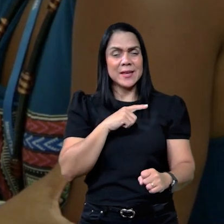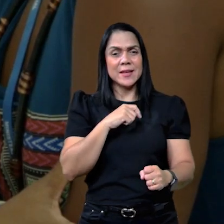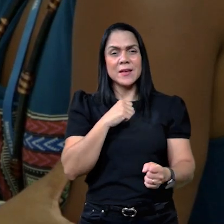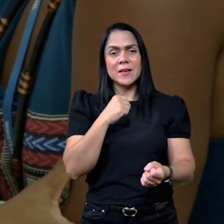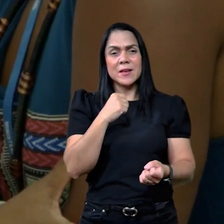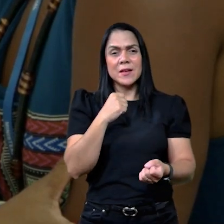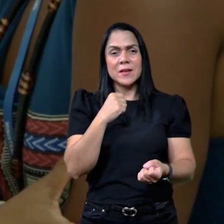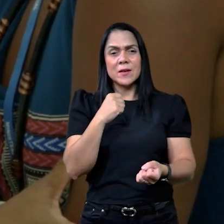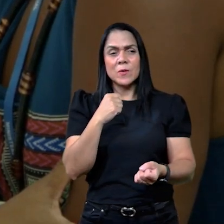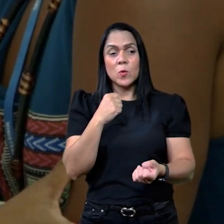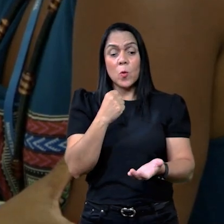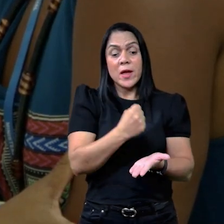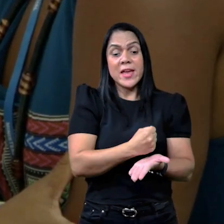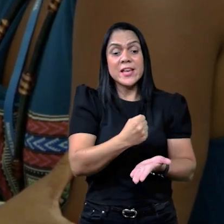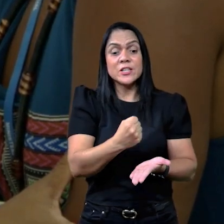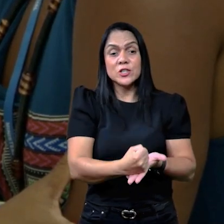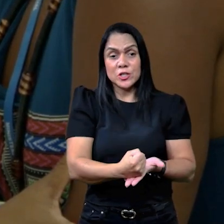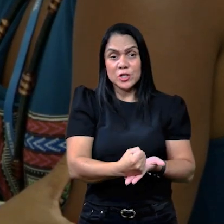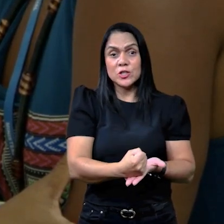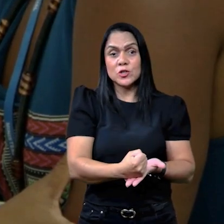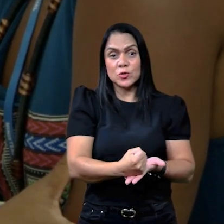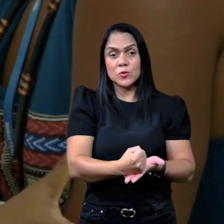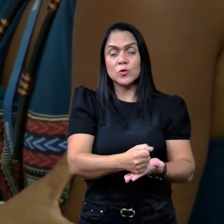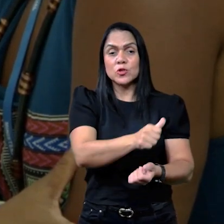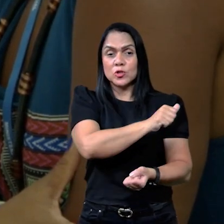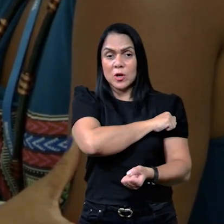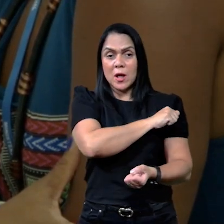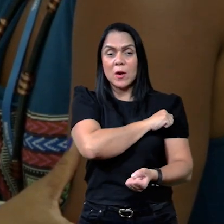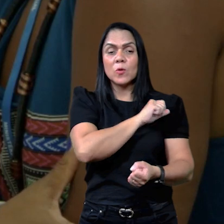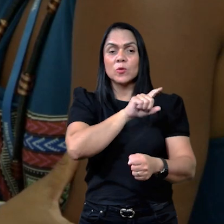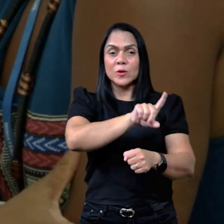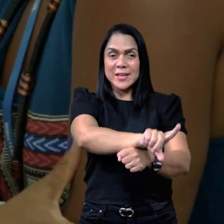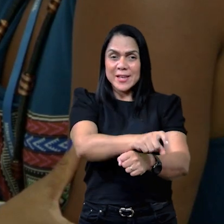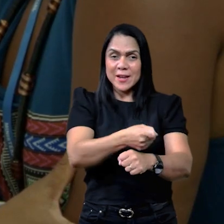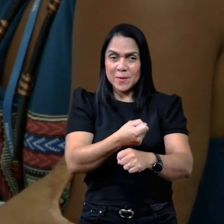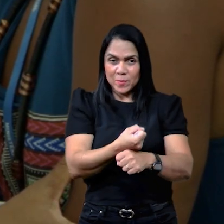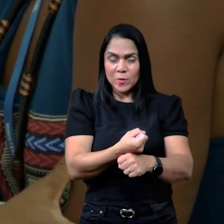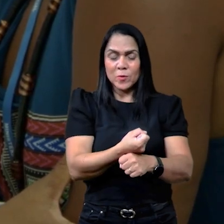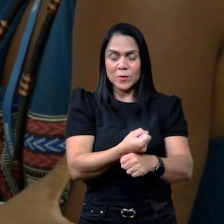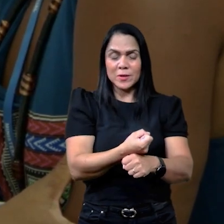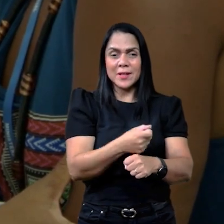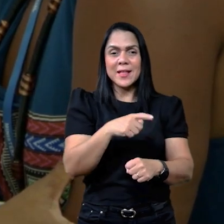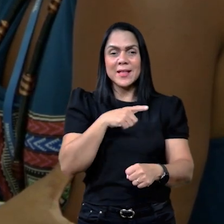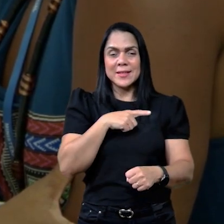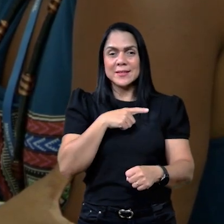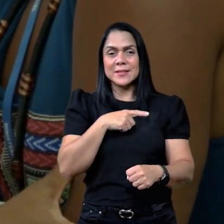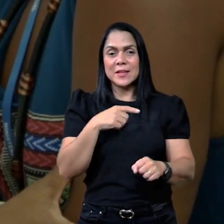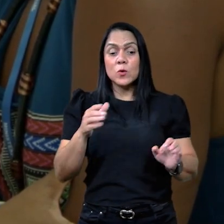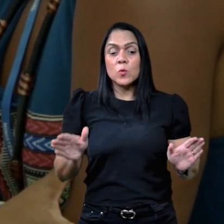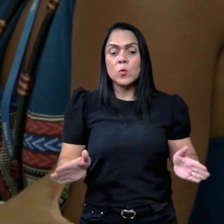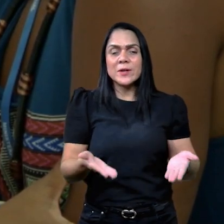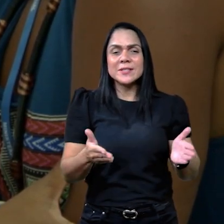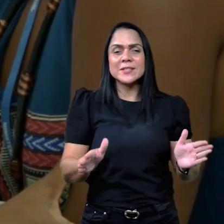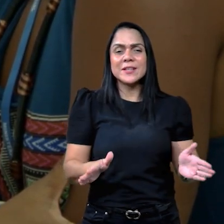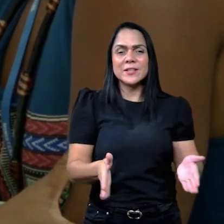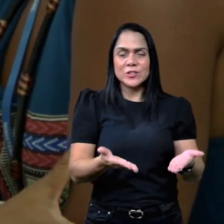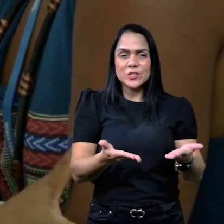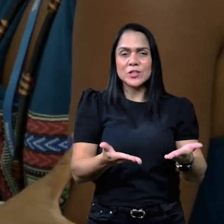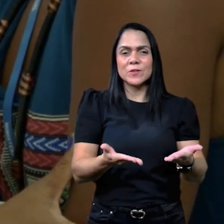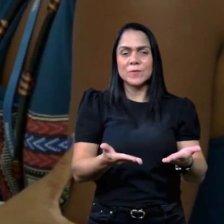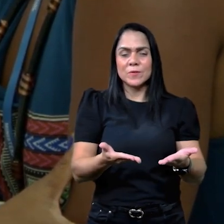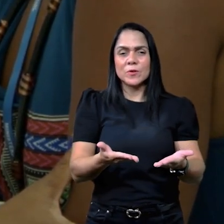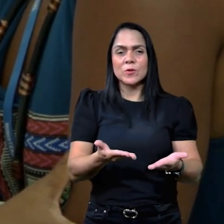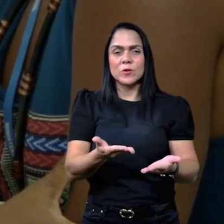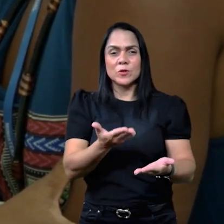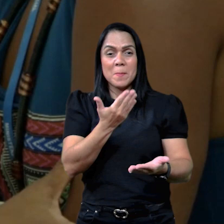município registra ele como um estudante quilombola, há um incentivo maior para a merenda escolar no Programa